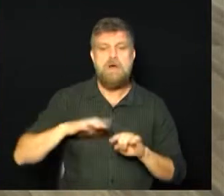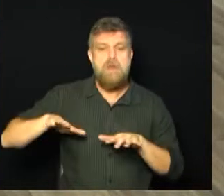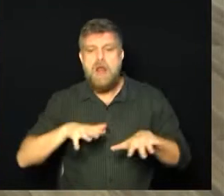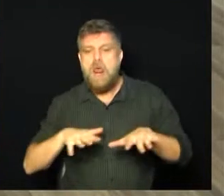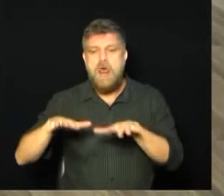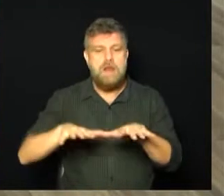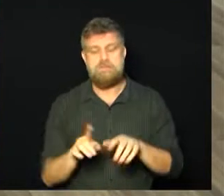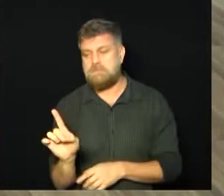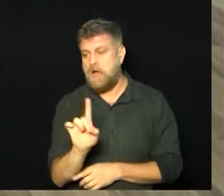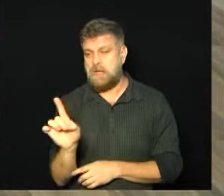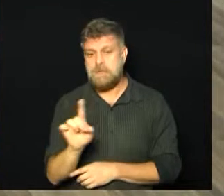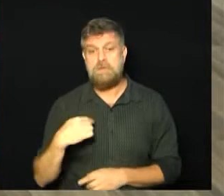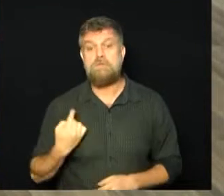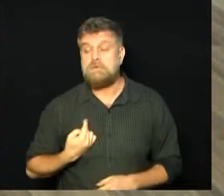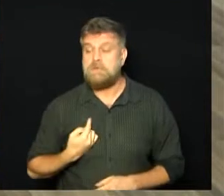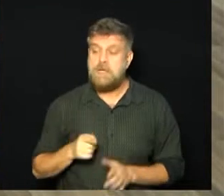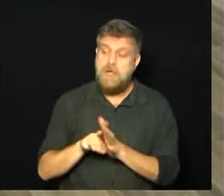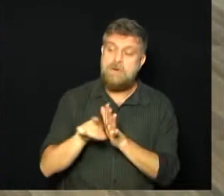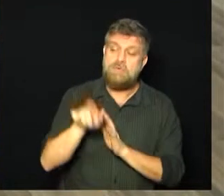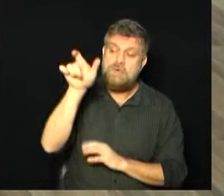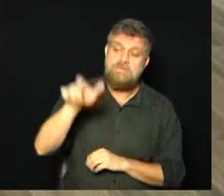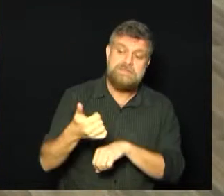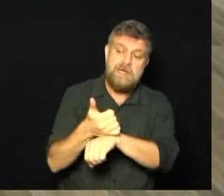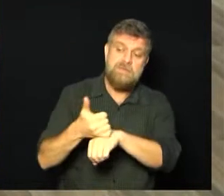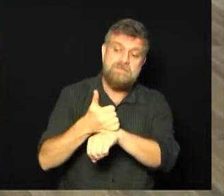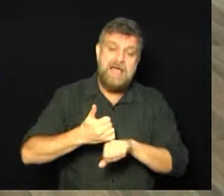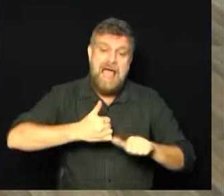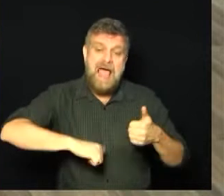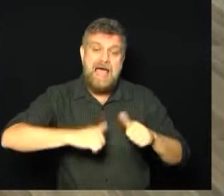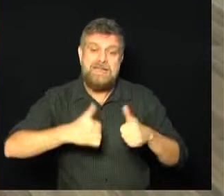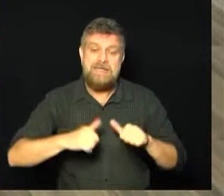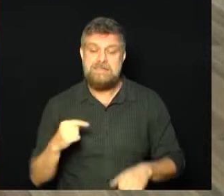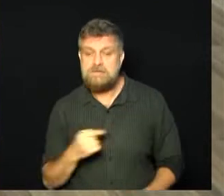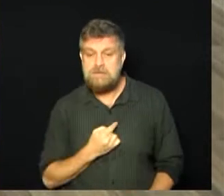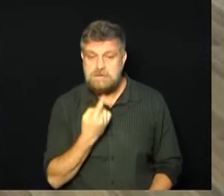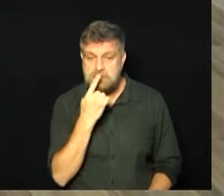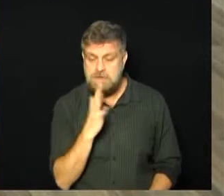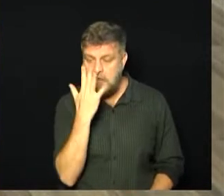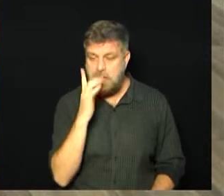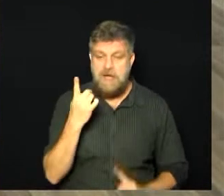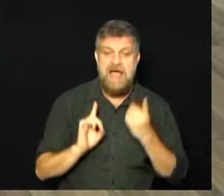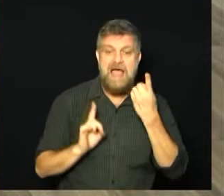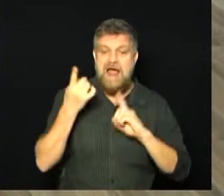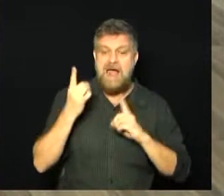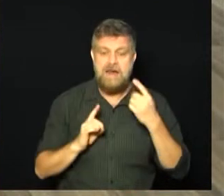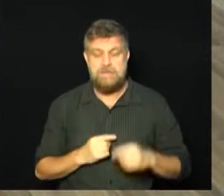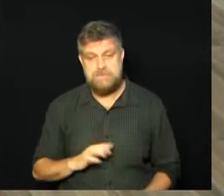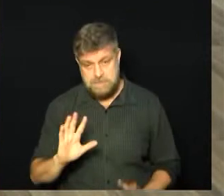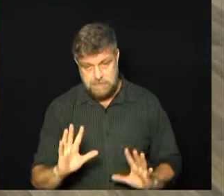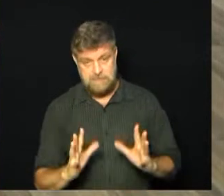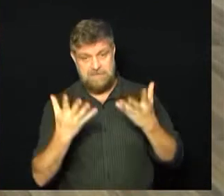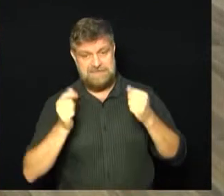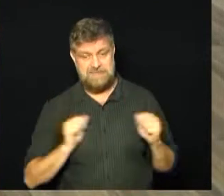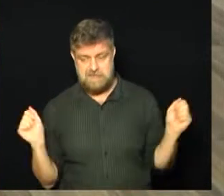cidades. Como que vocês, como especialistas, analisam essa movimentação para essas festas que geralmente